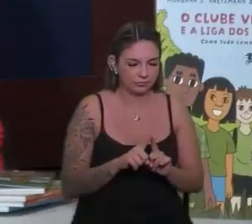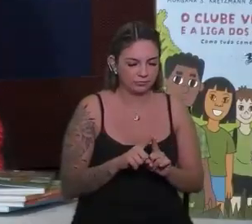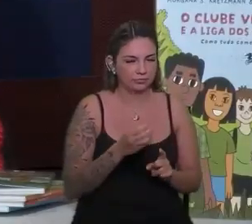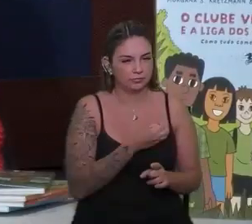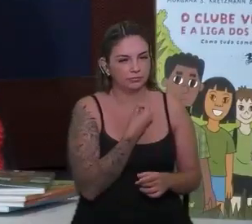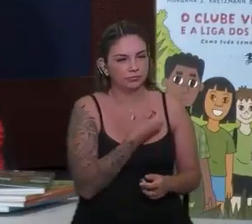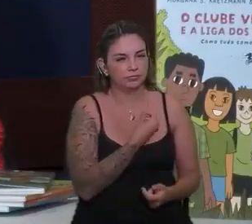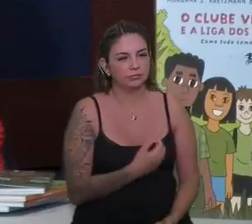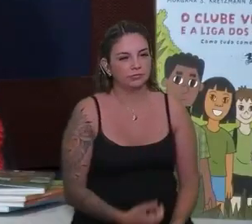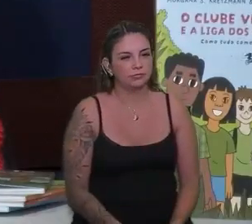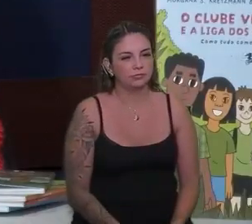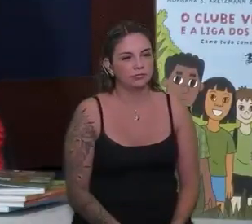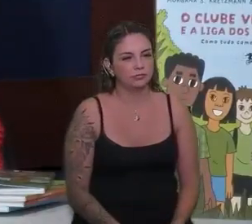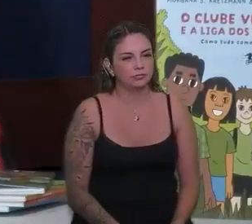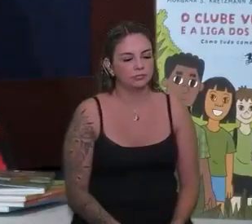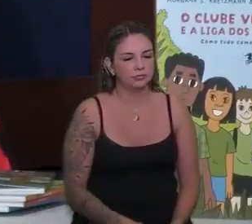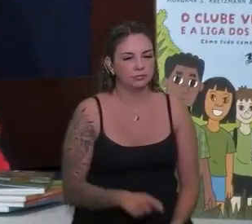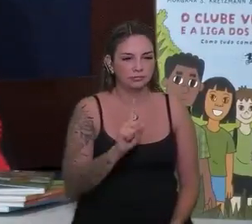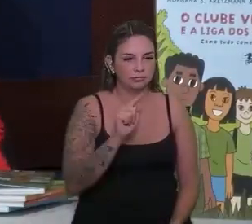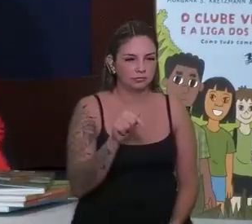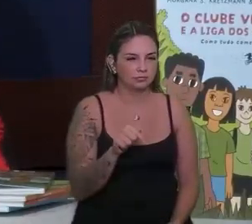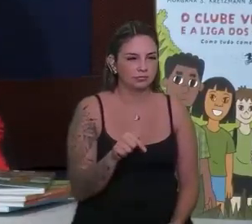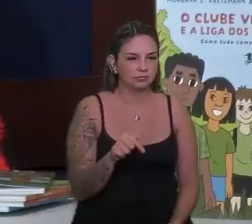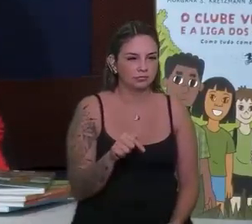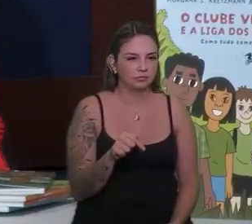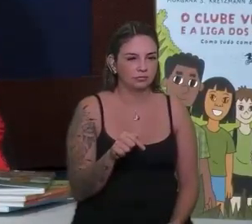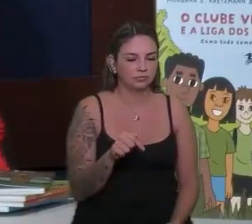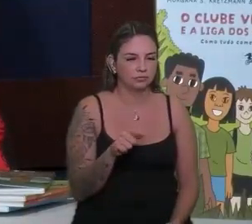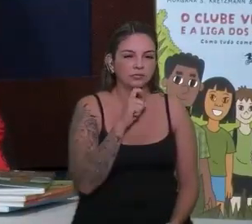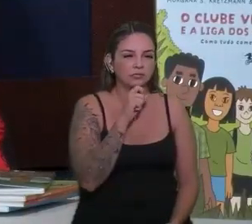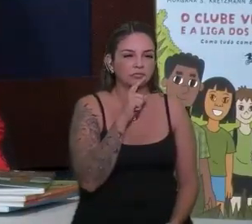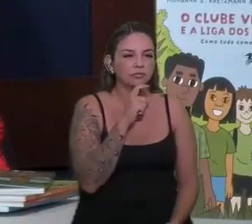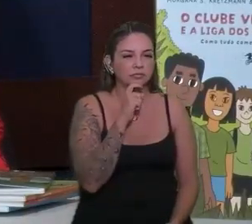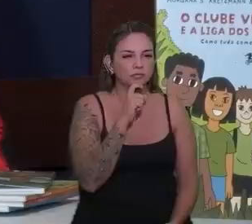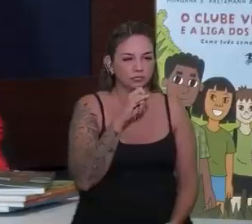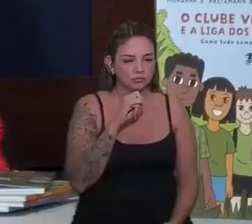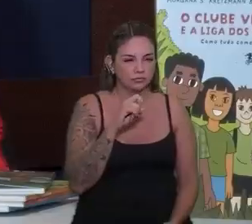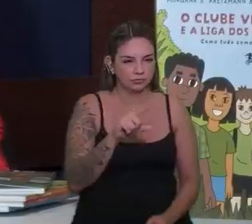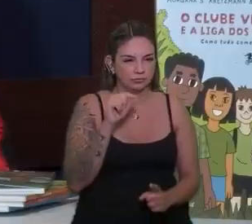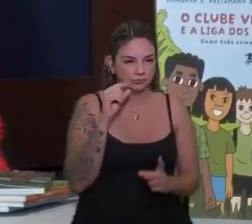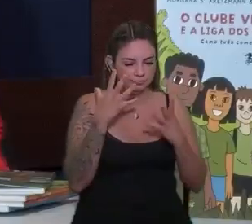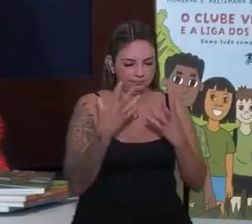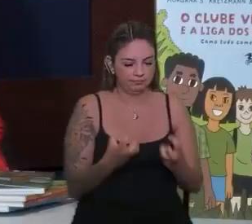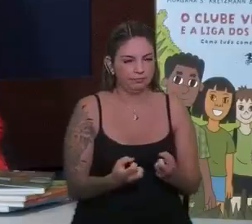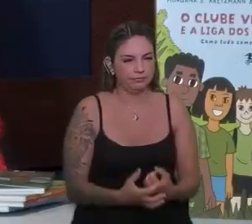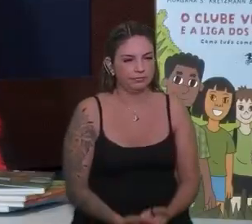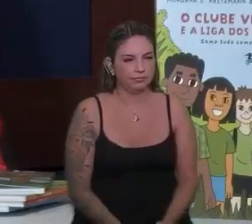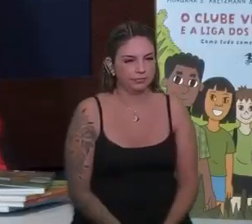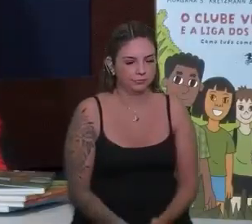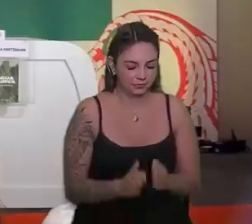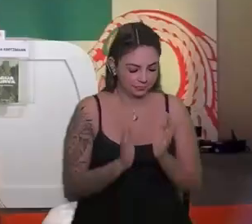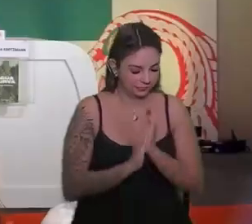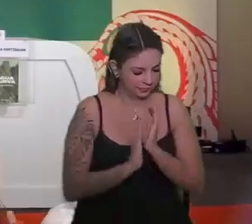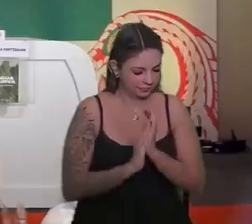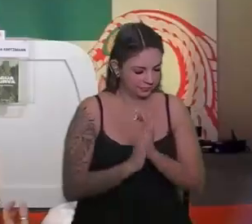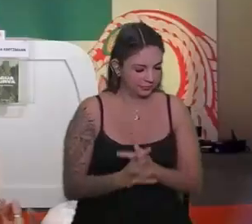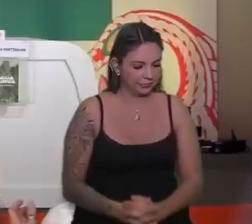vida regar. Se não for assim, juro, prefiro secar.